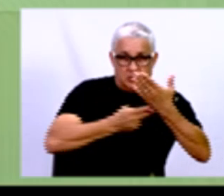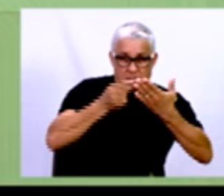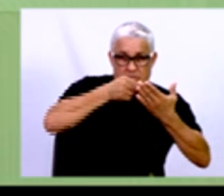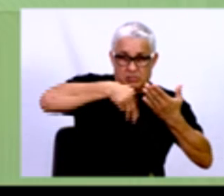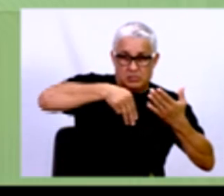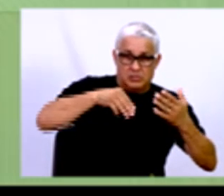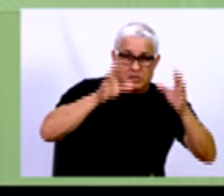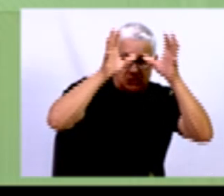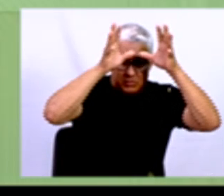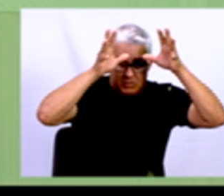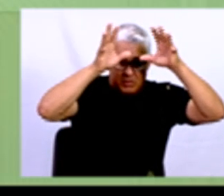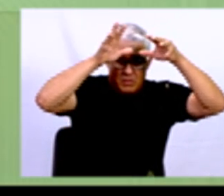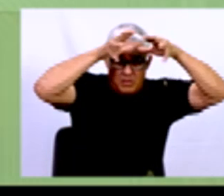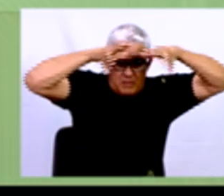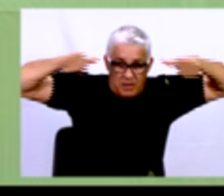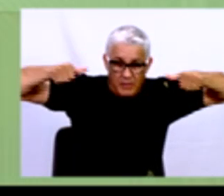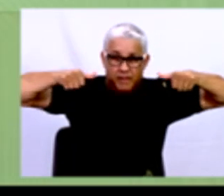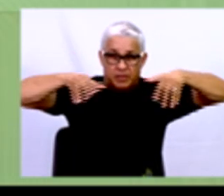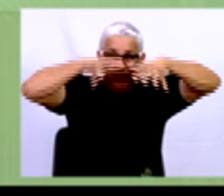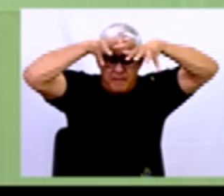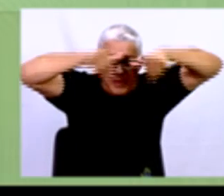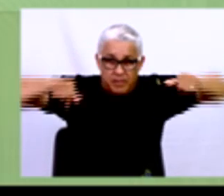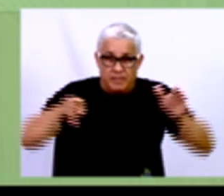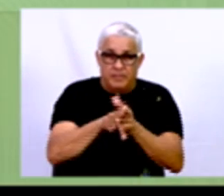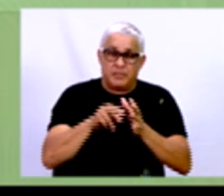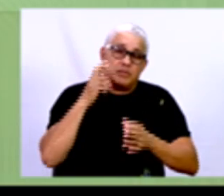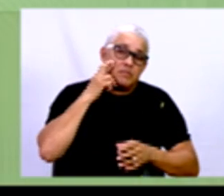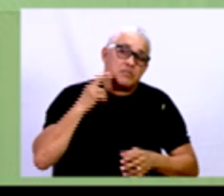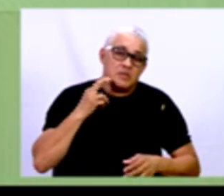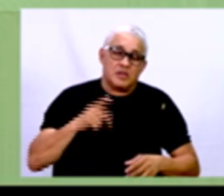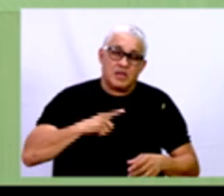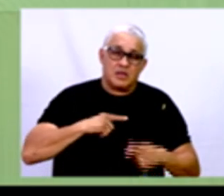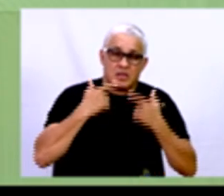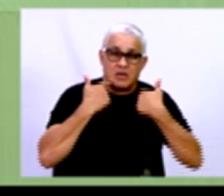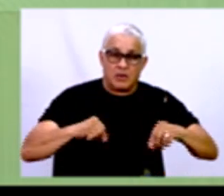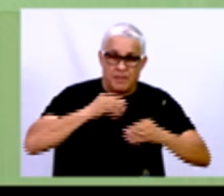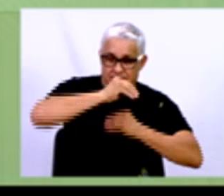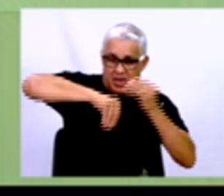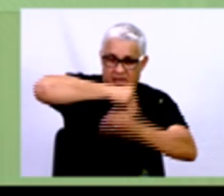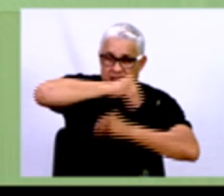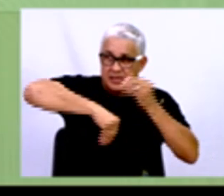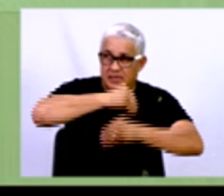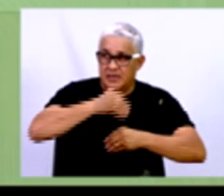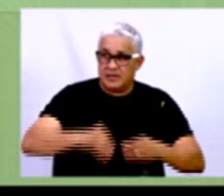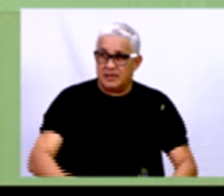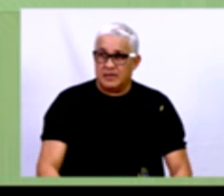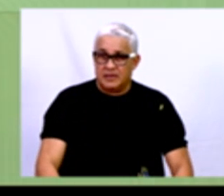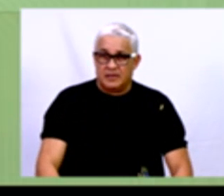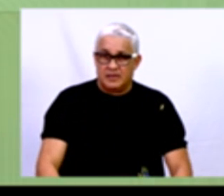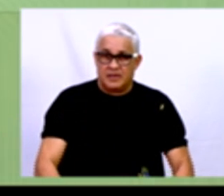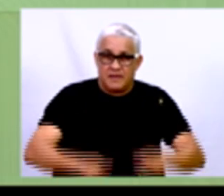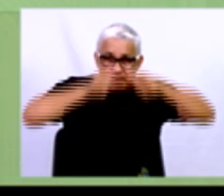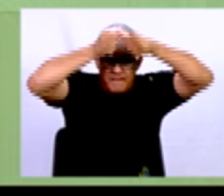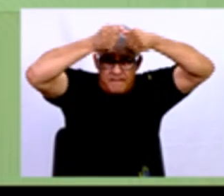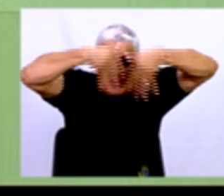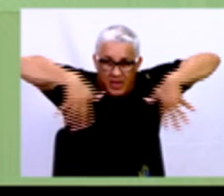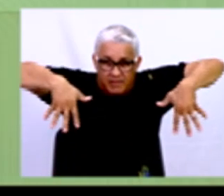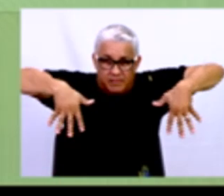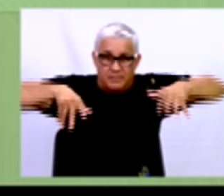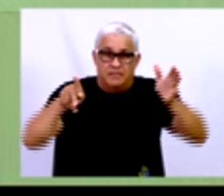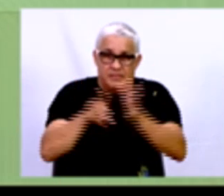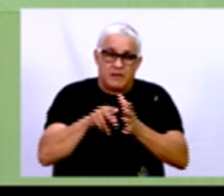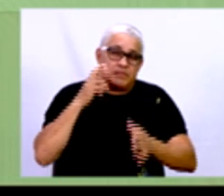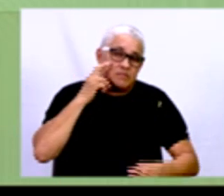e esse texto, nós temos também uma linguagem mista. O que é a linguagem mista? É a utilização do